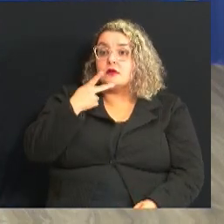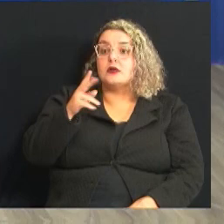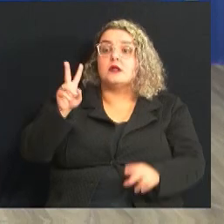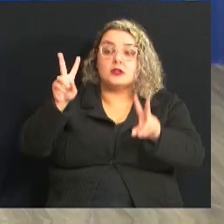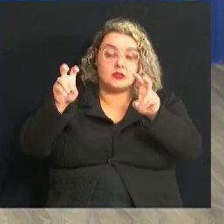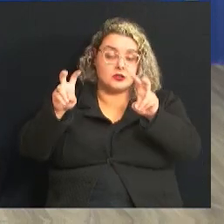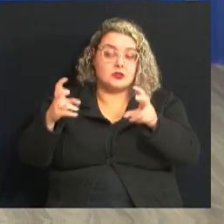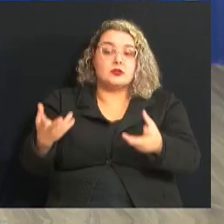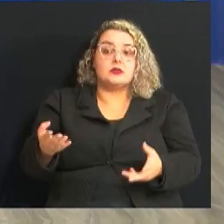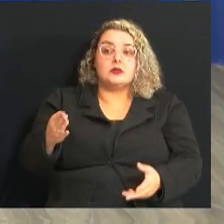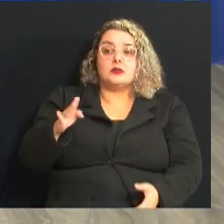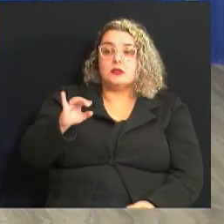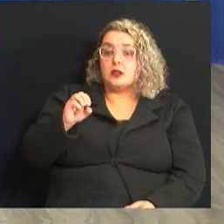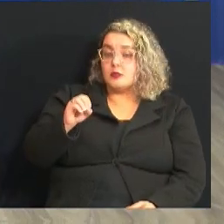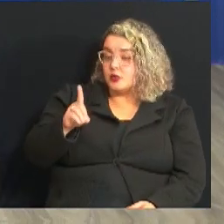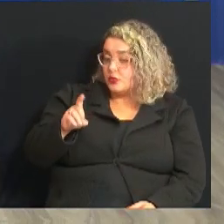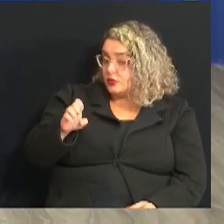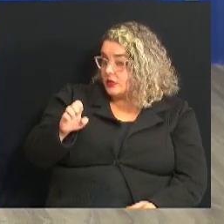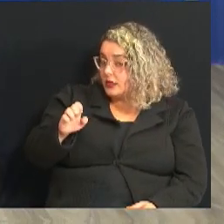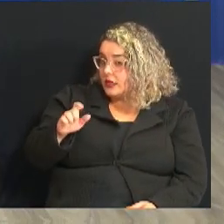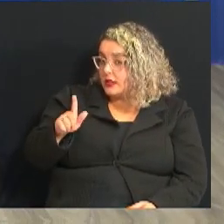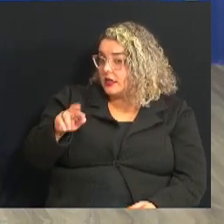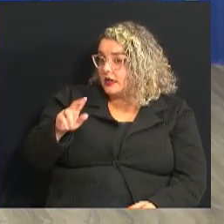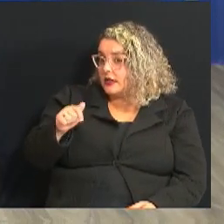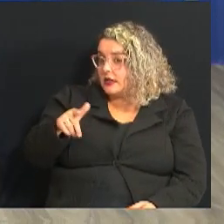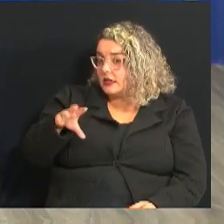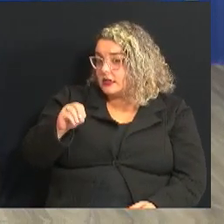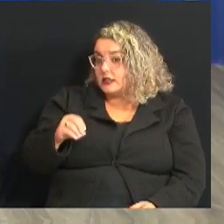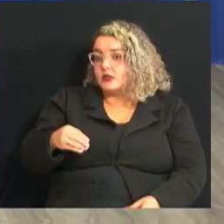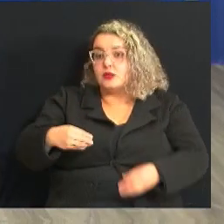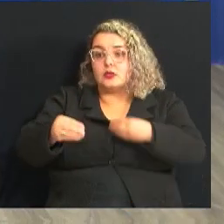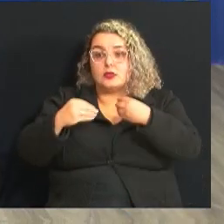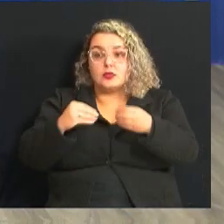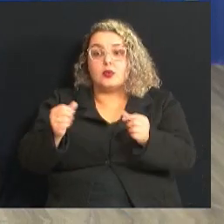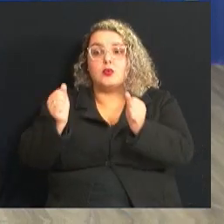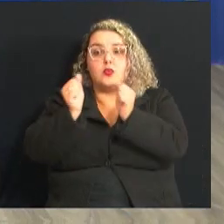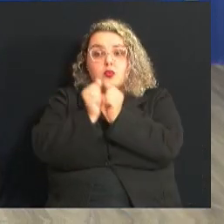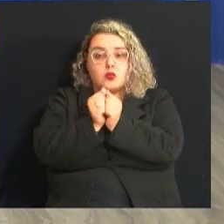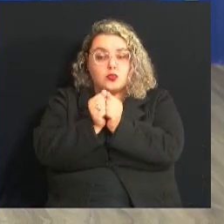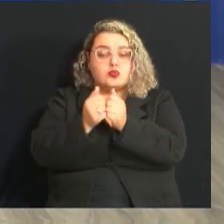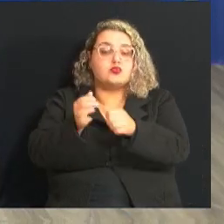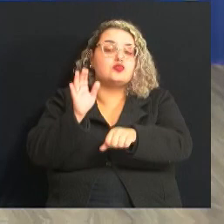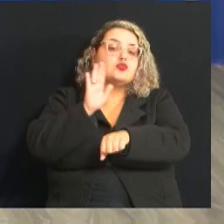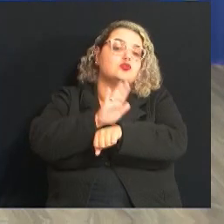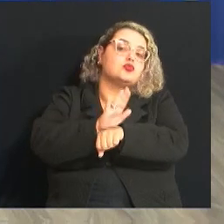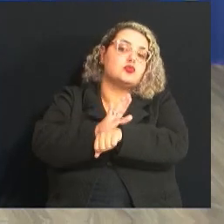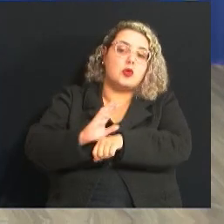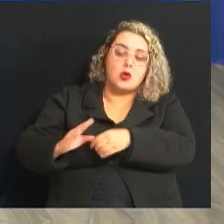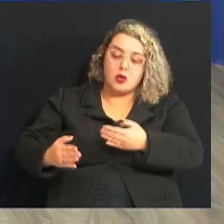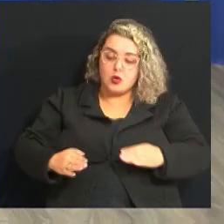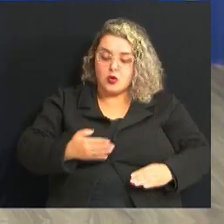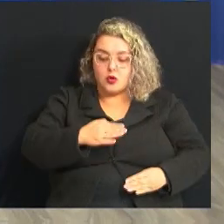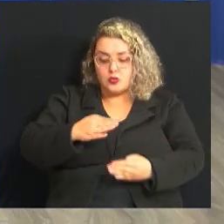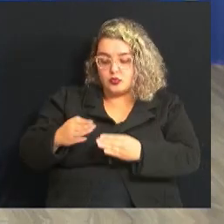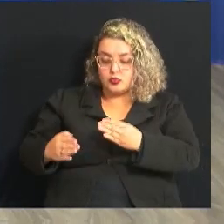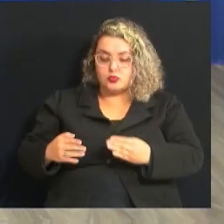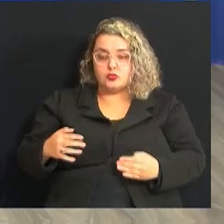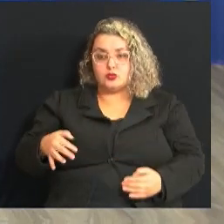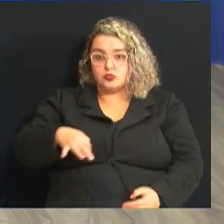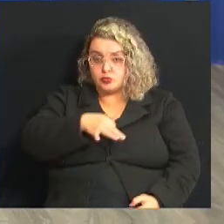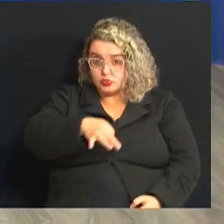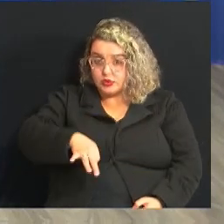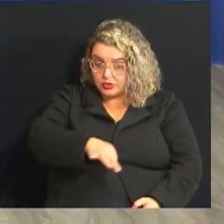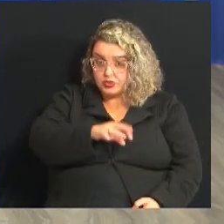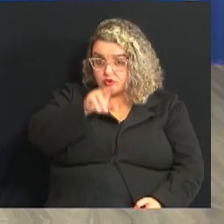da biodegradação, do plástico, com a ajuda dos insetos, na verdade das bactérias do intestino do inseto, coisas que